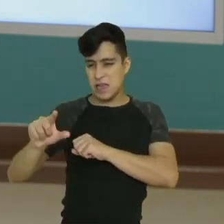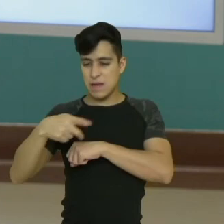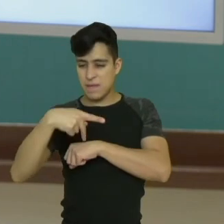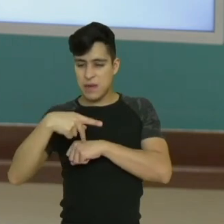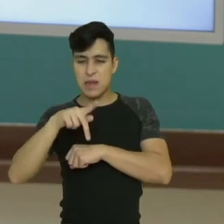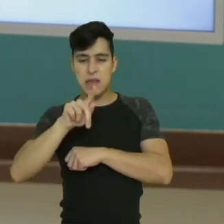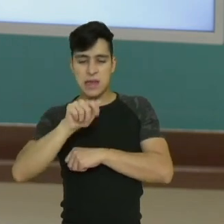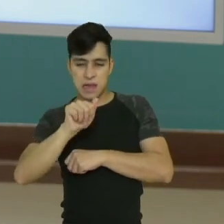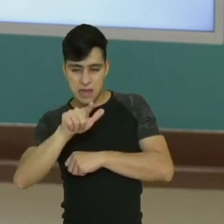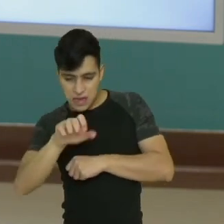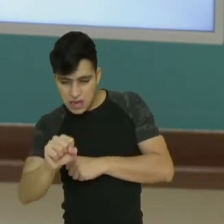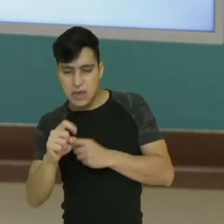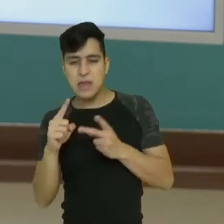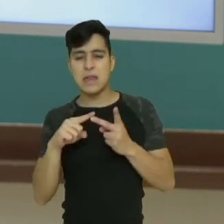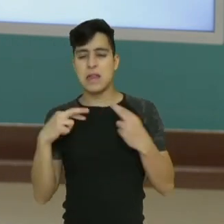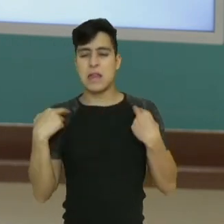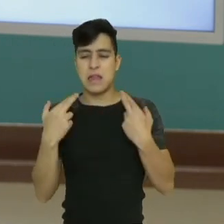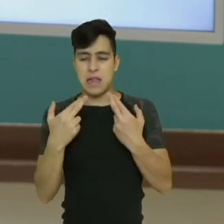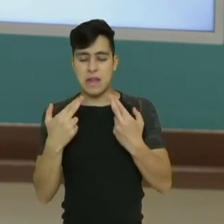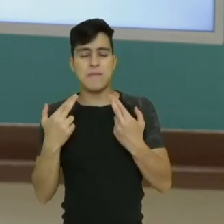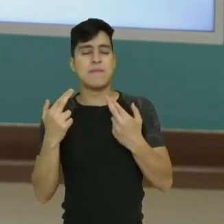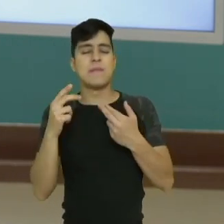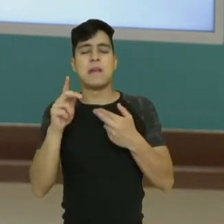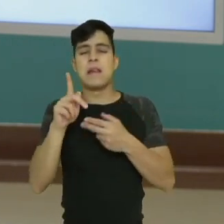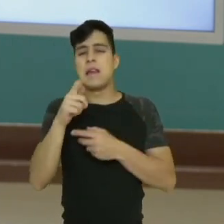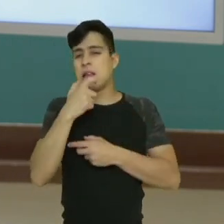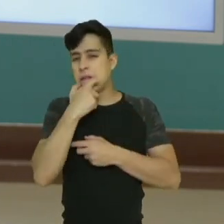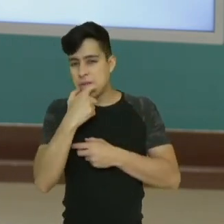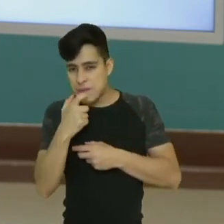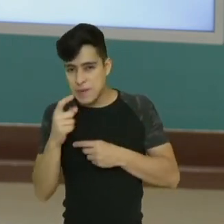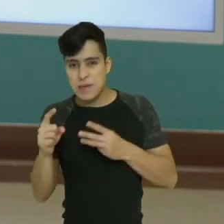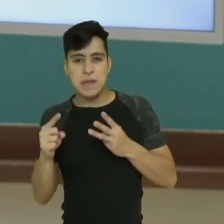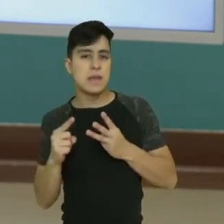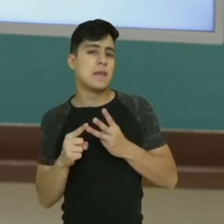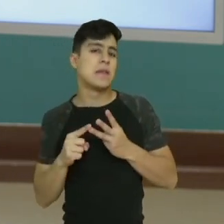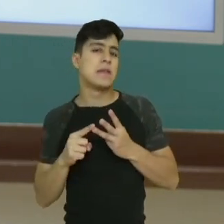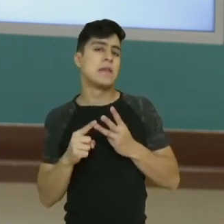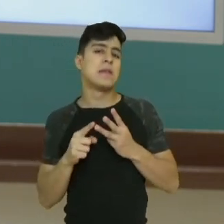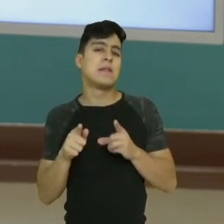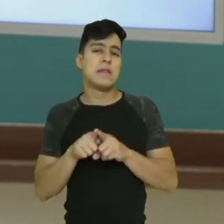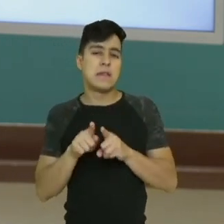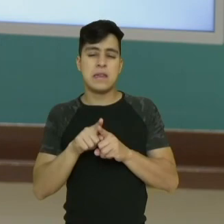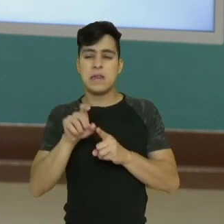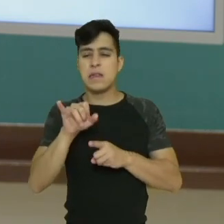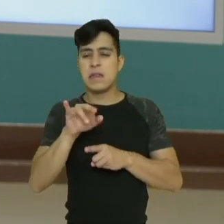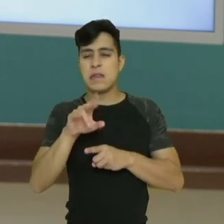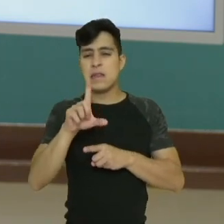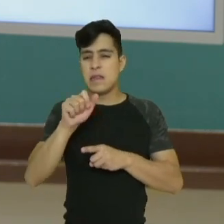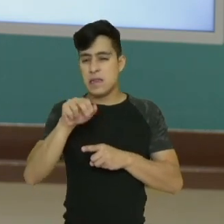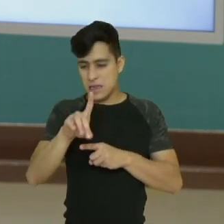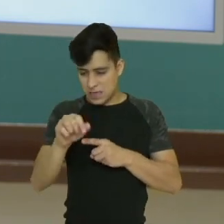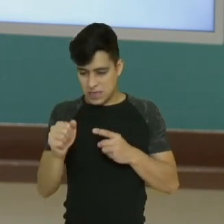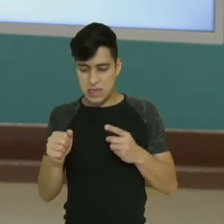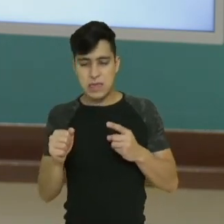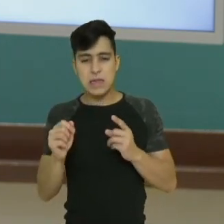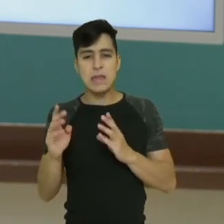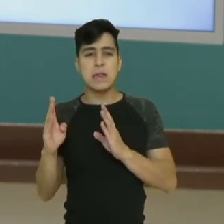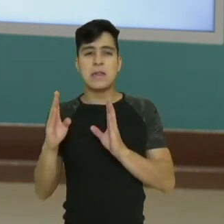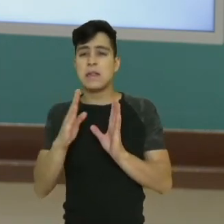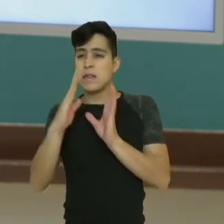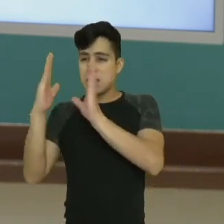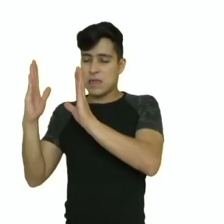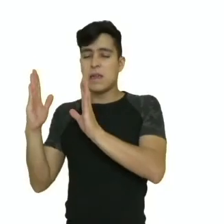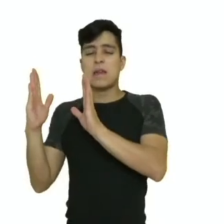de Gales, o Reino Unido, a Inglaterra, e se eu não me engano a Irlanda. Do outro lado então